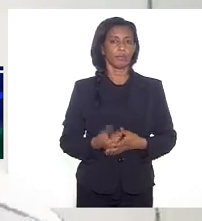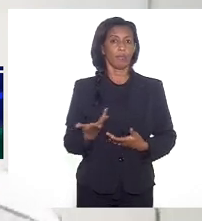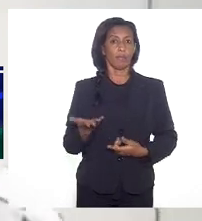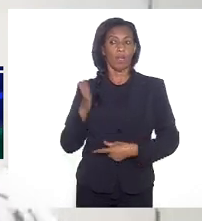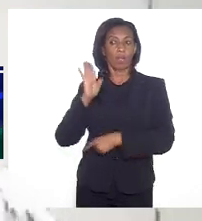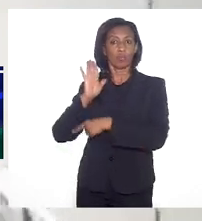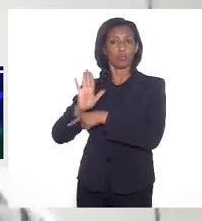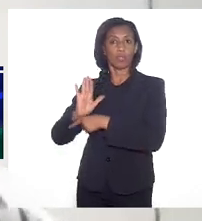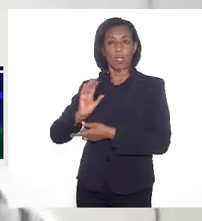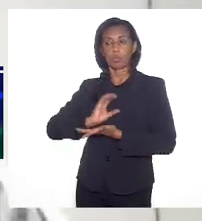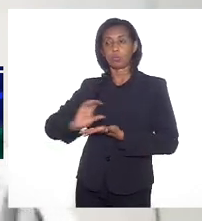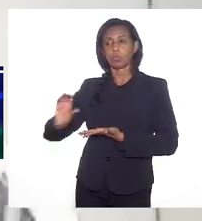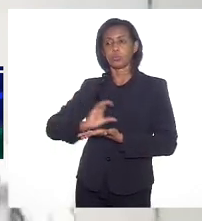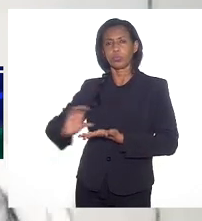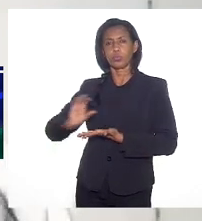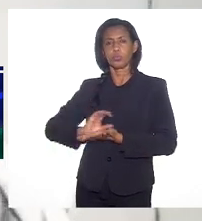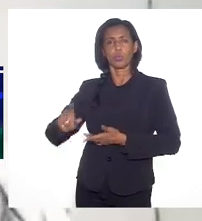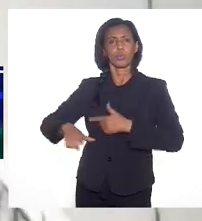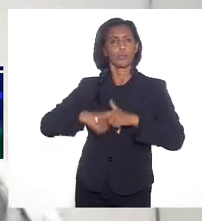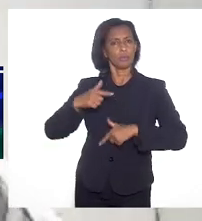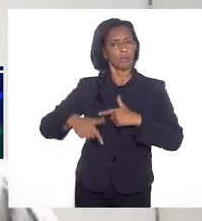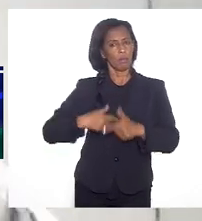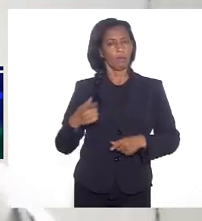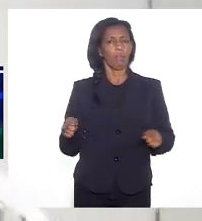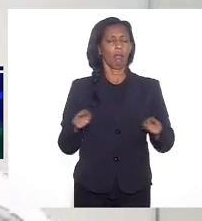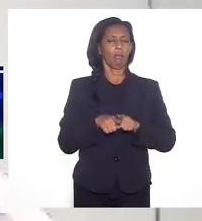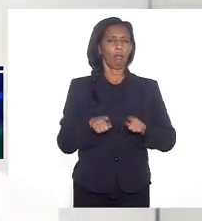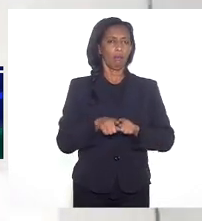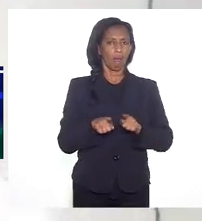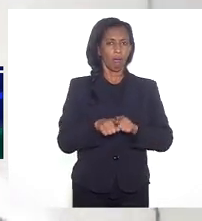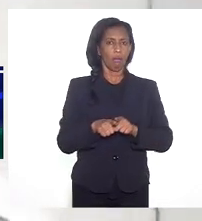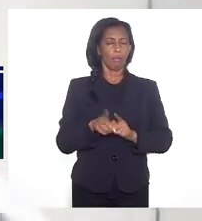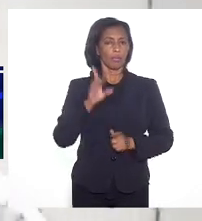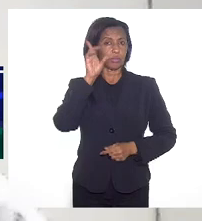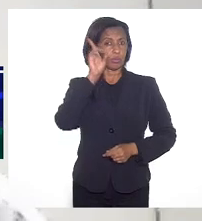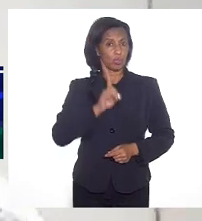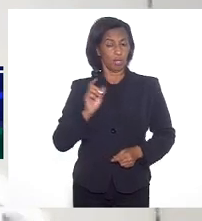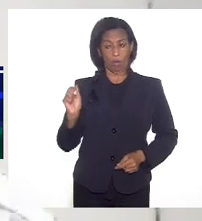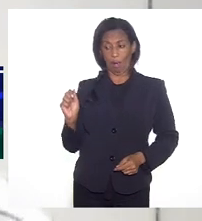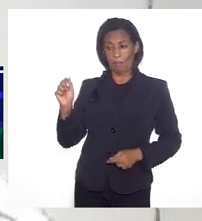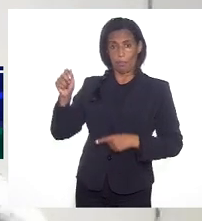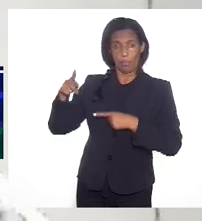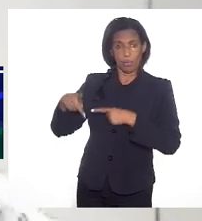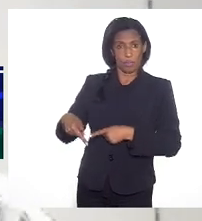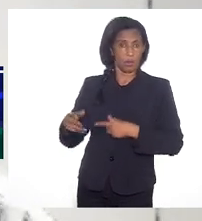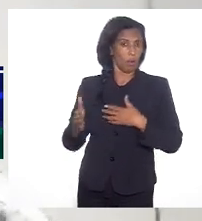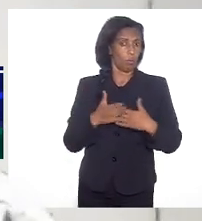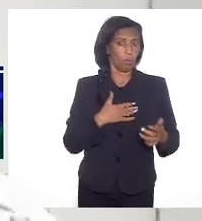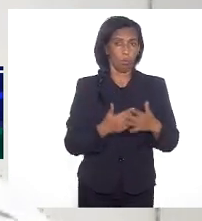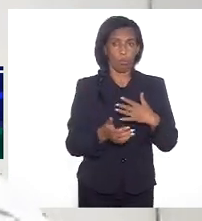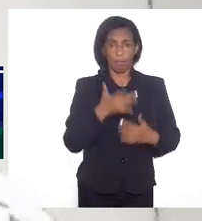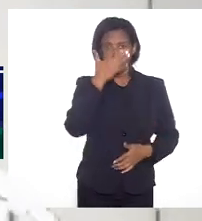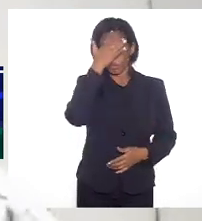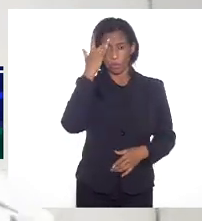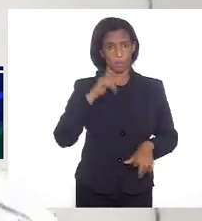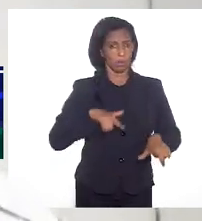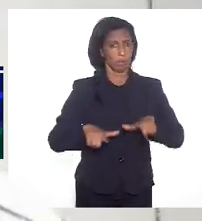contribuíram com o seu trabalho também para o seu direito à aposentadoria como qualquer trabalhador